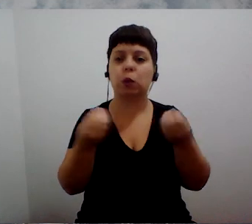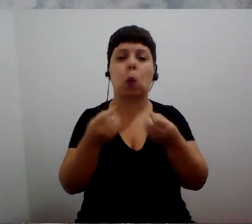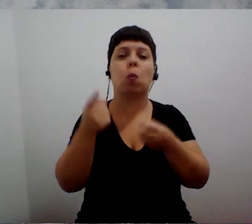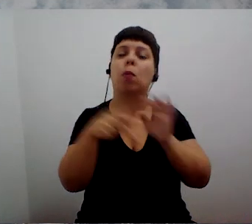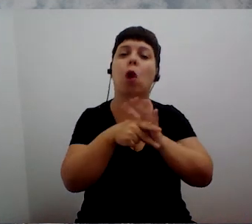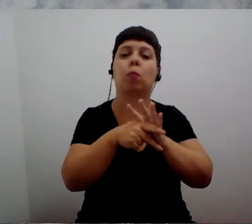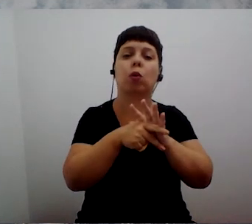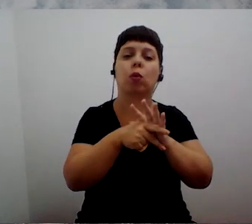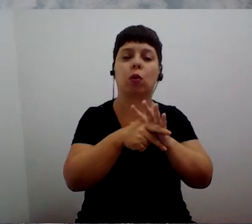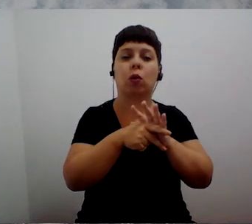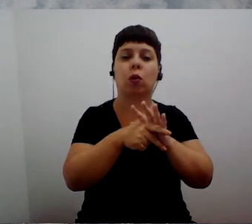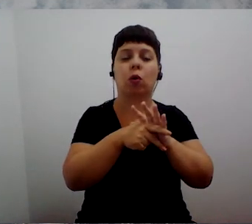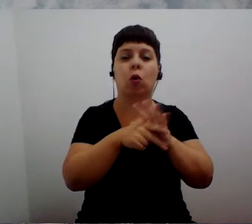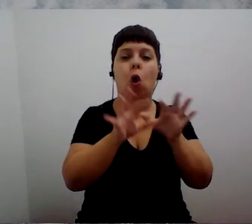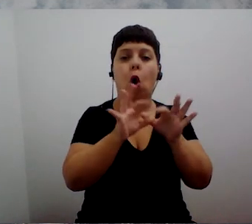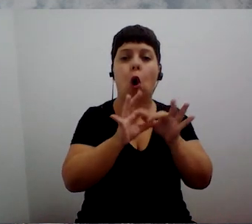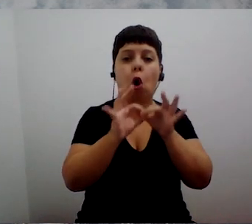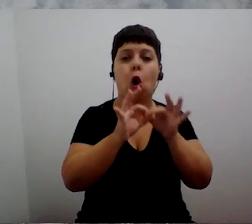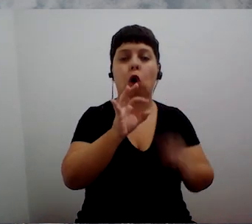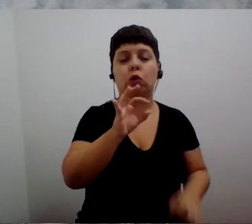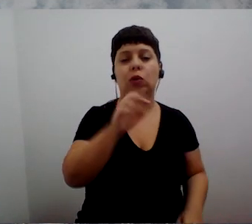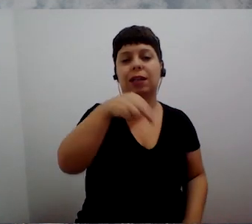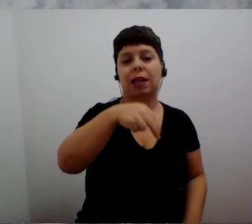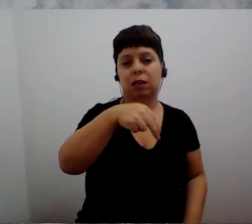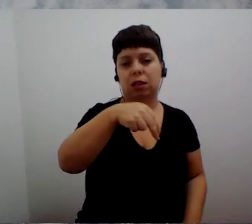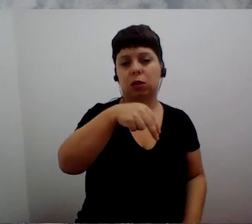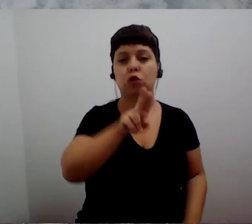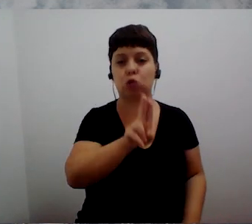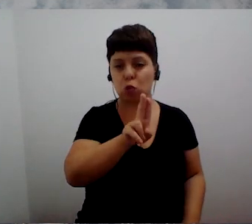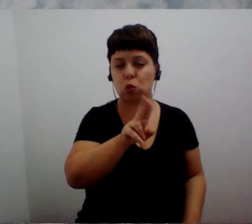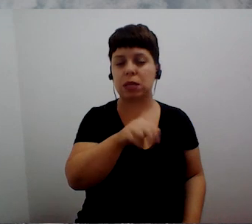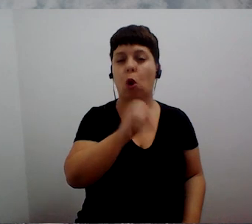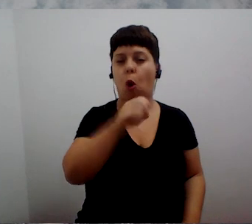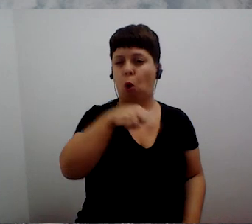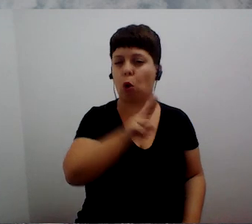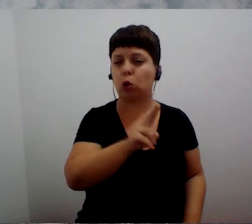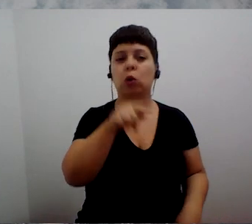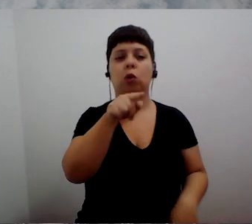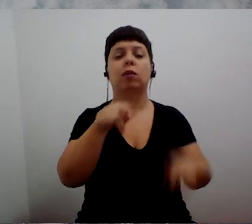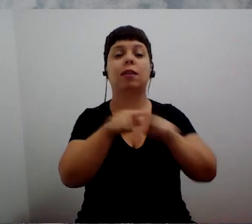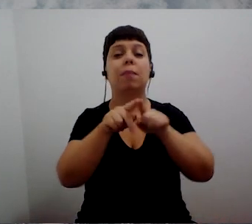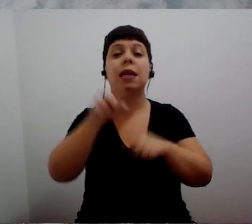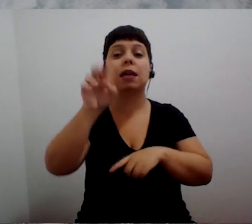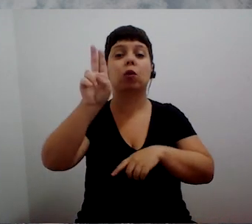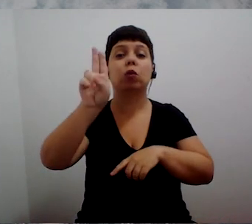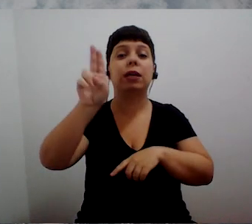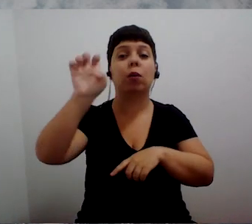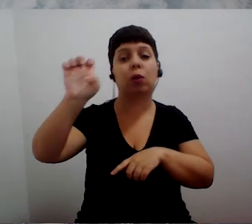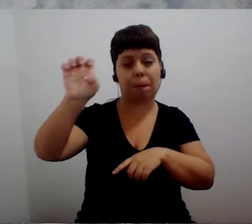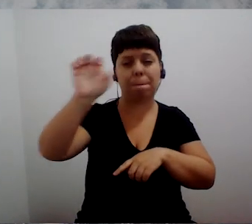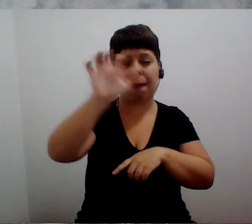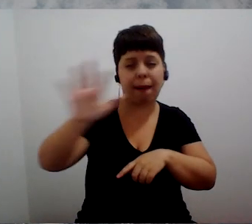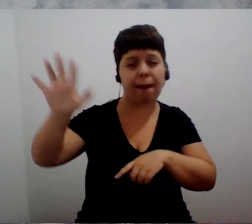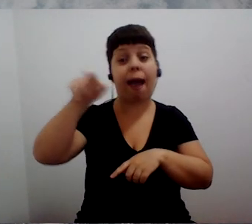Unidas, na Organização do Tratado do Atlântico Norte e na União Europeia. Ela é chefe